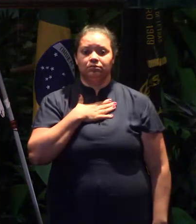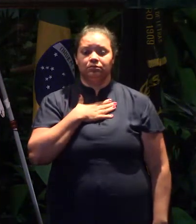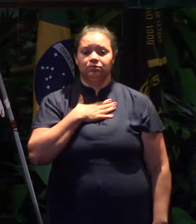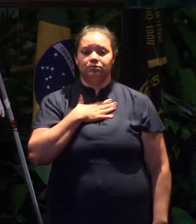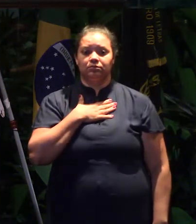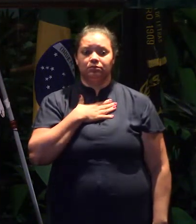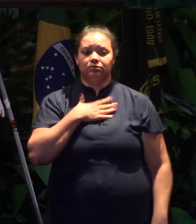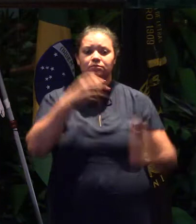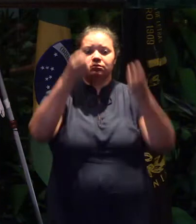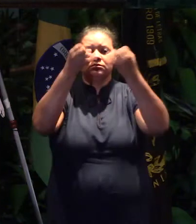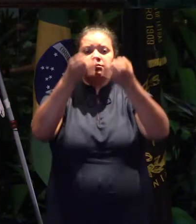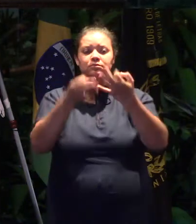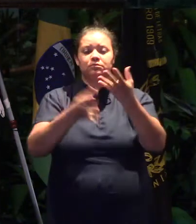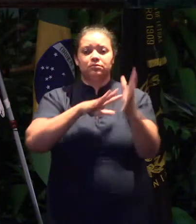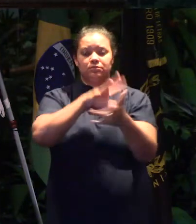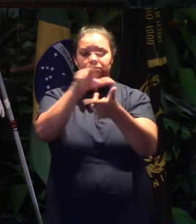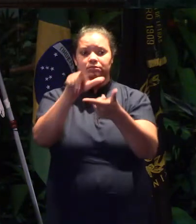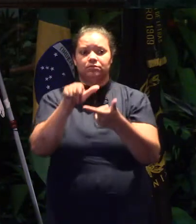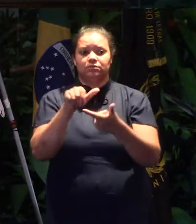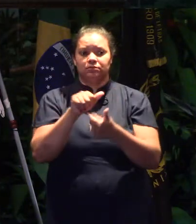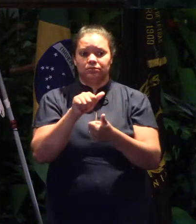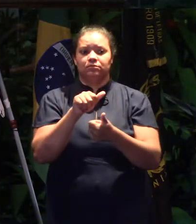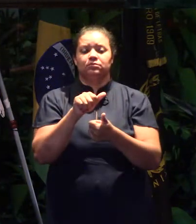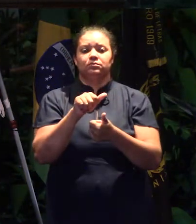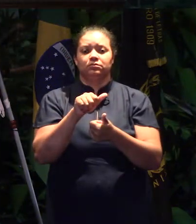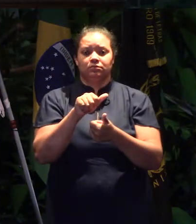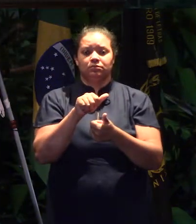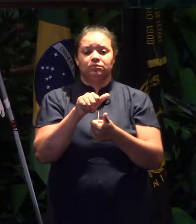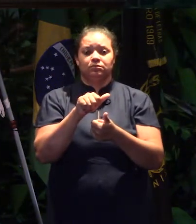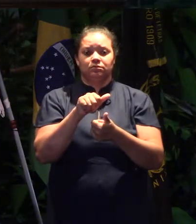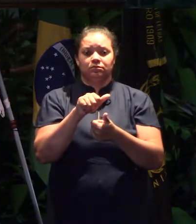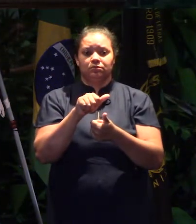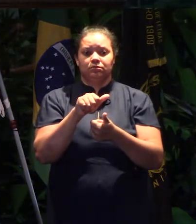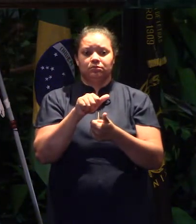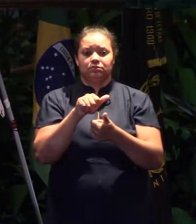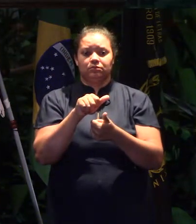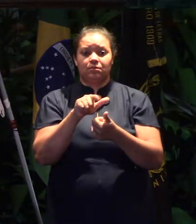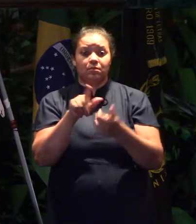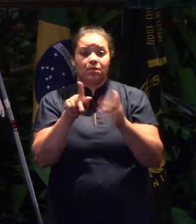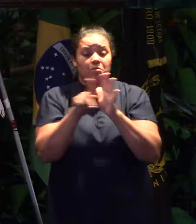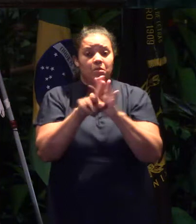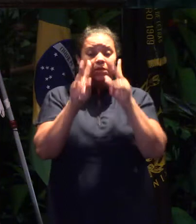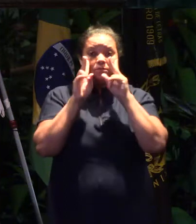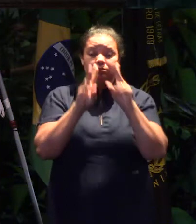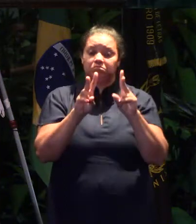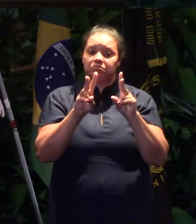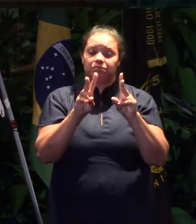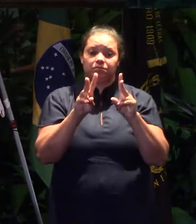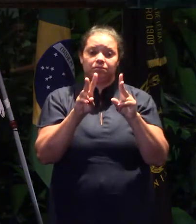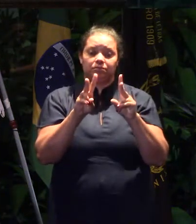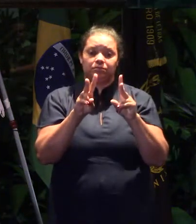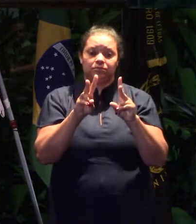de dar forma ao mundo, né? A partir de referências que não são prioritariamente visuais.